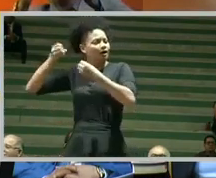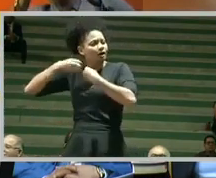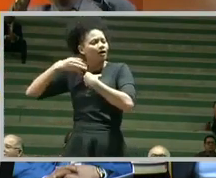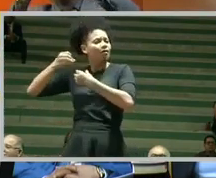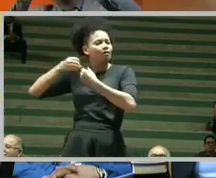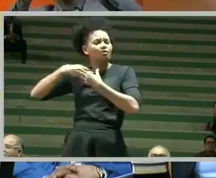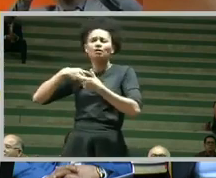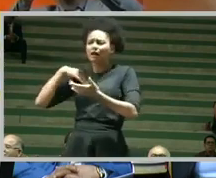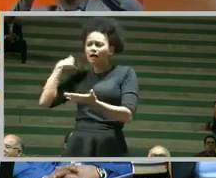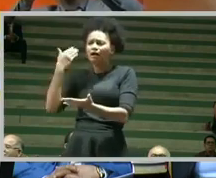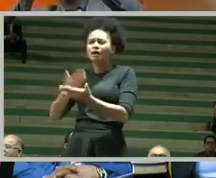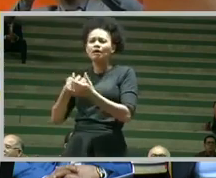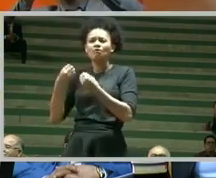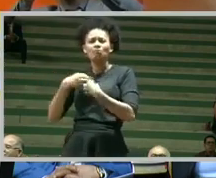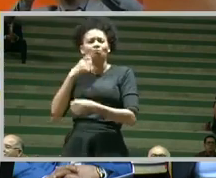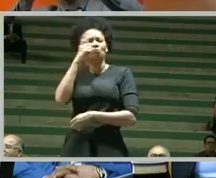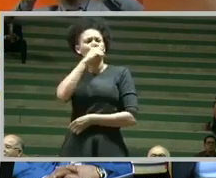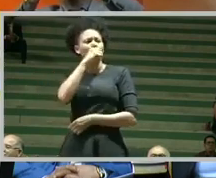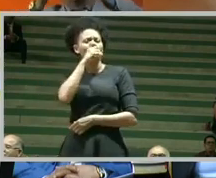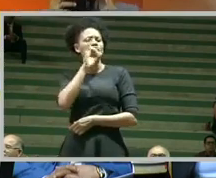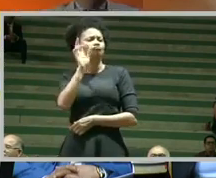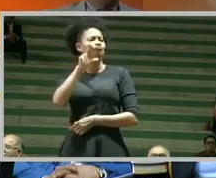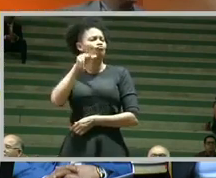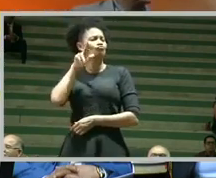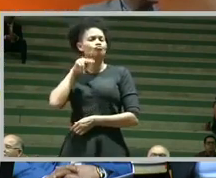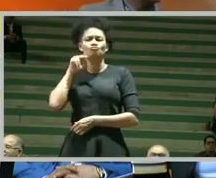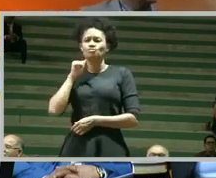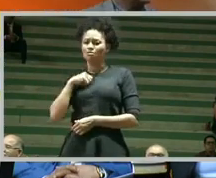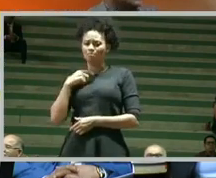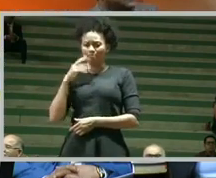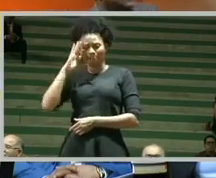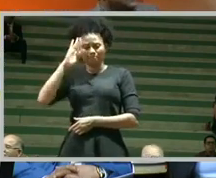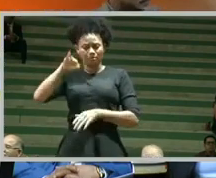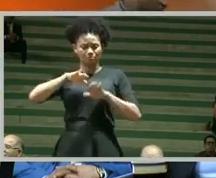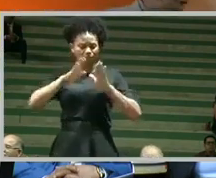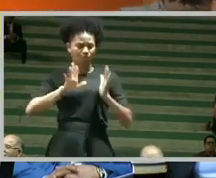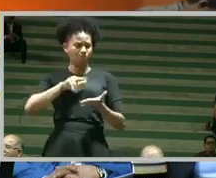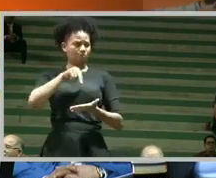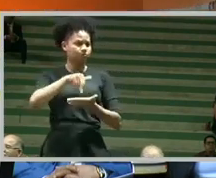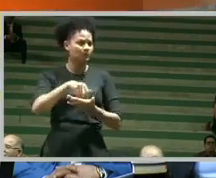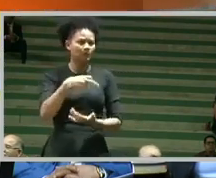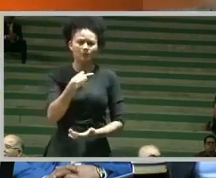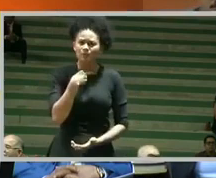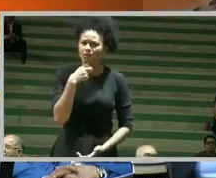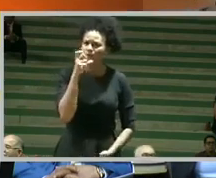ensinaram e ainda me ensinam a não mentir, principalmente num púlpito como este.